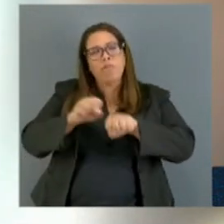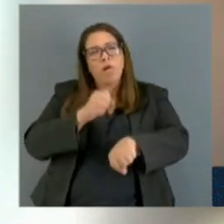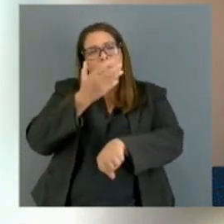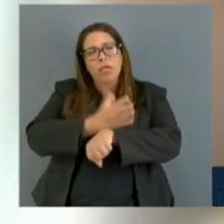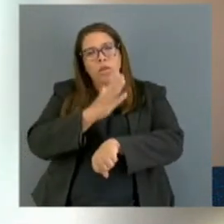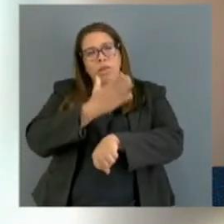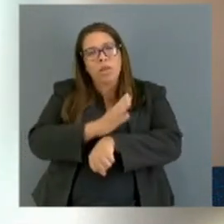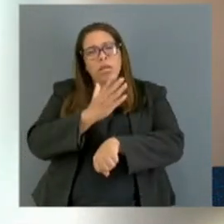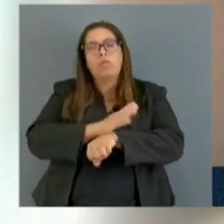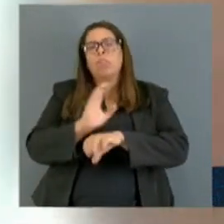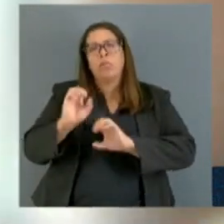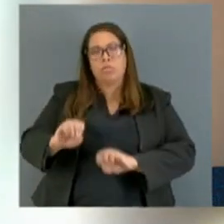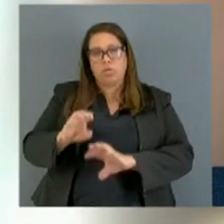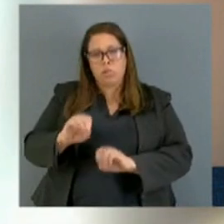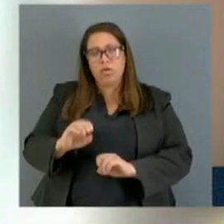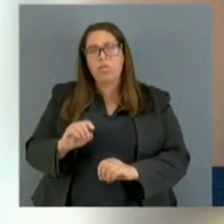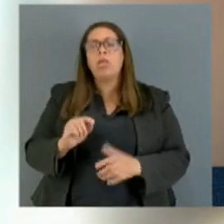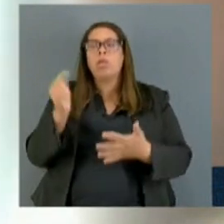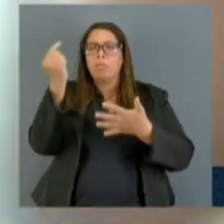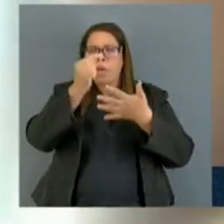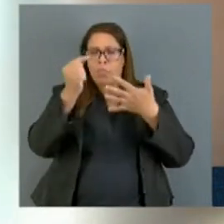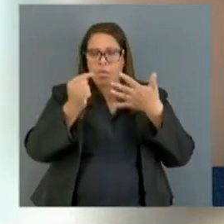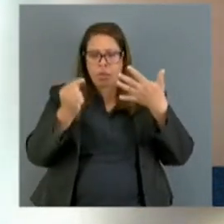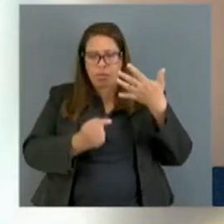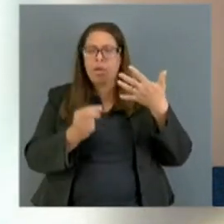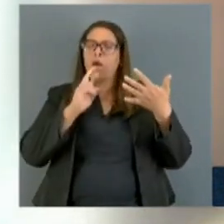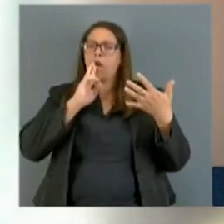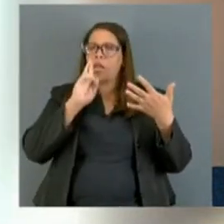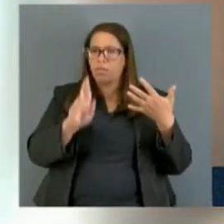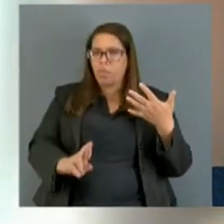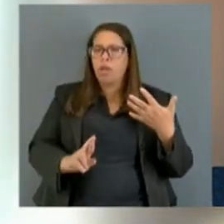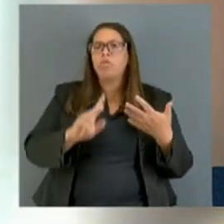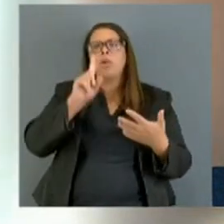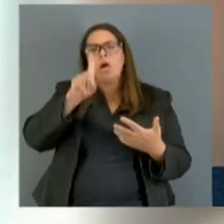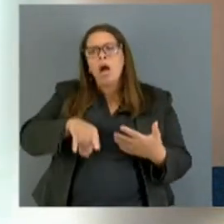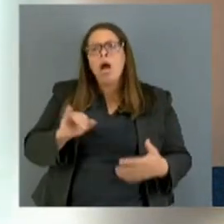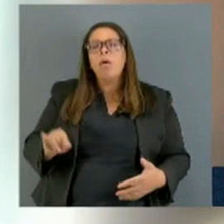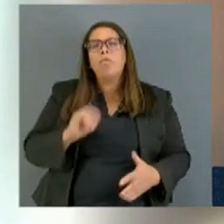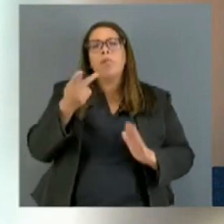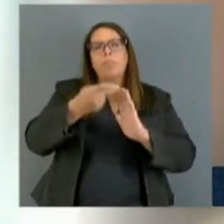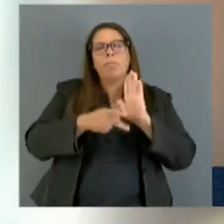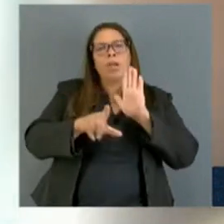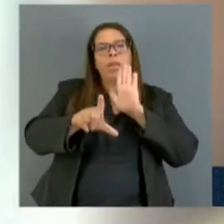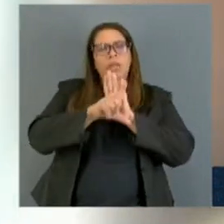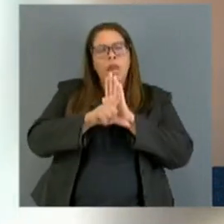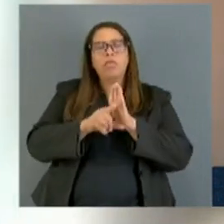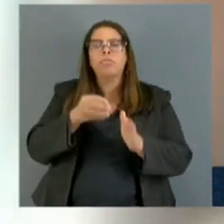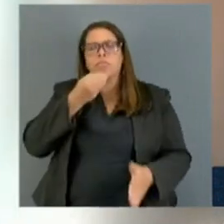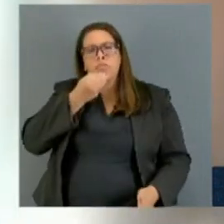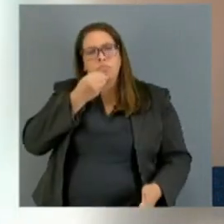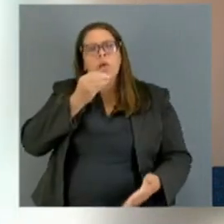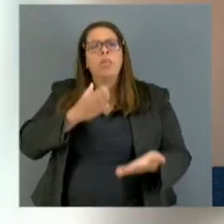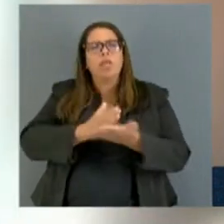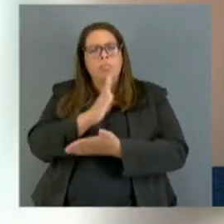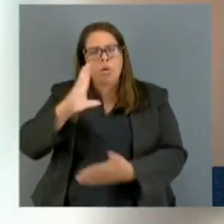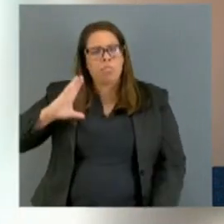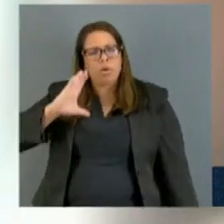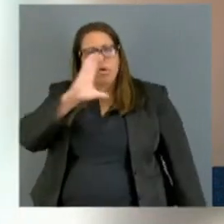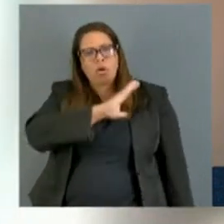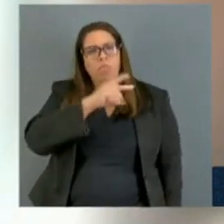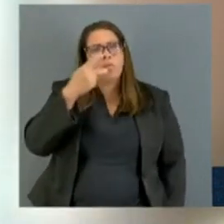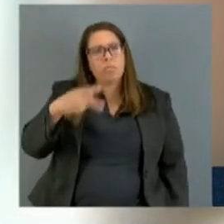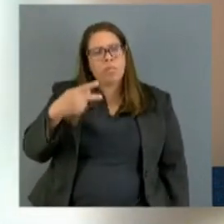educação. Então, por todos esses pontos, ressalto como é importante que a gente tenha o PL 2338 aprovado por essa comissão e posteriormente em